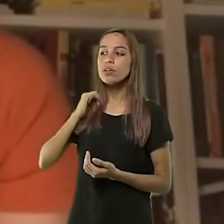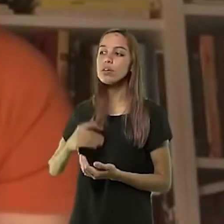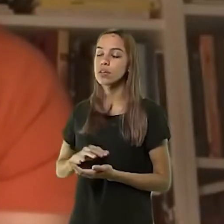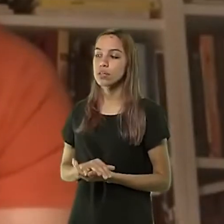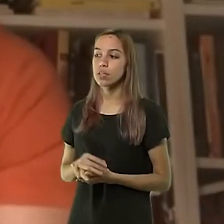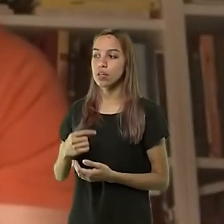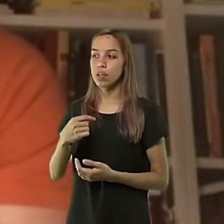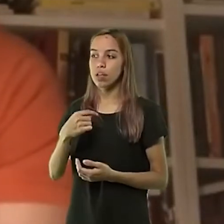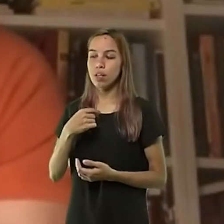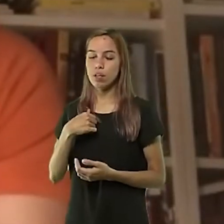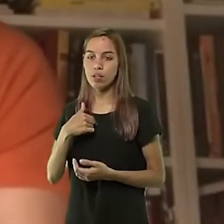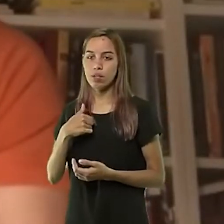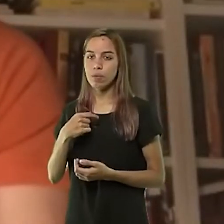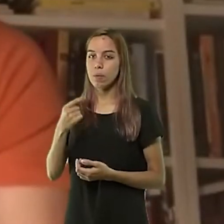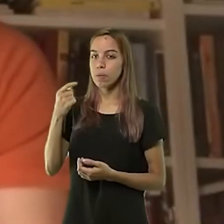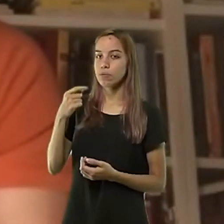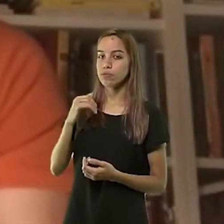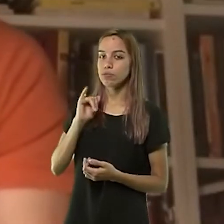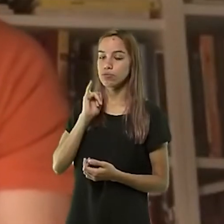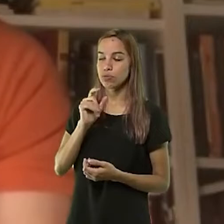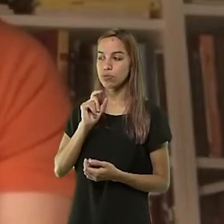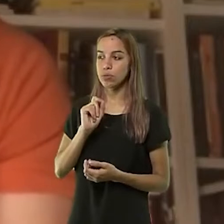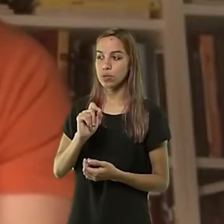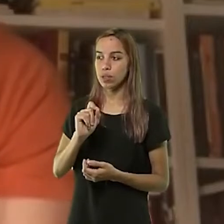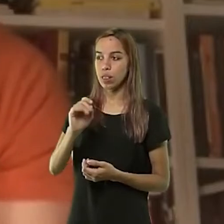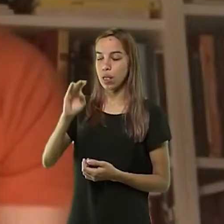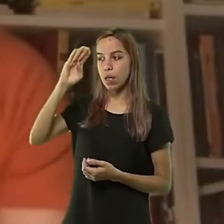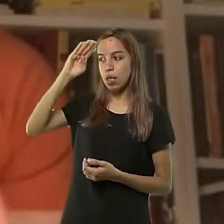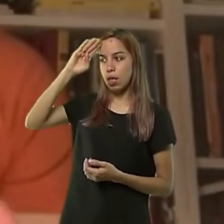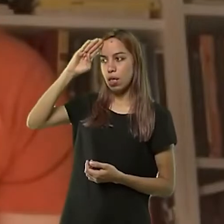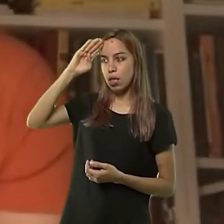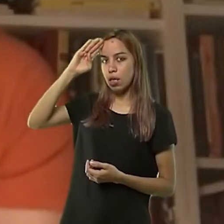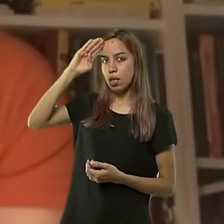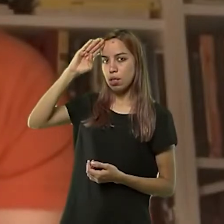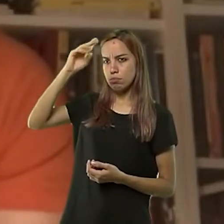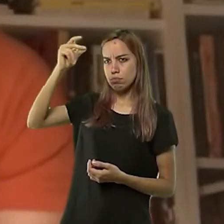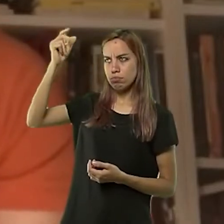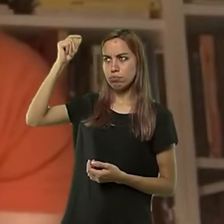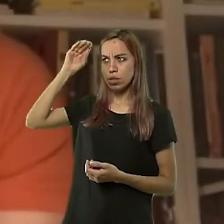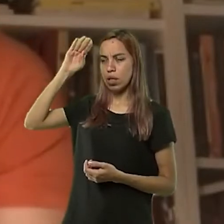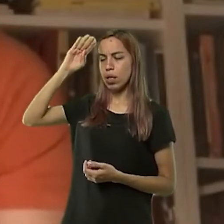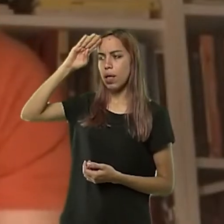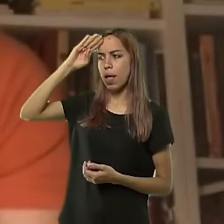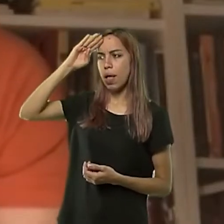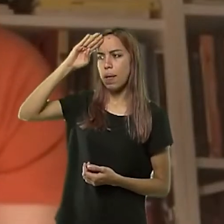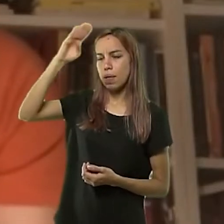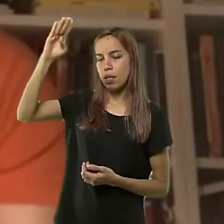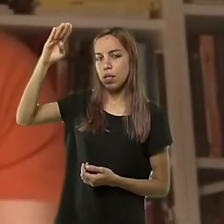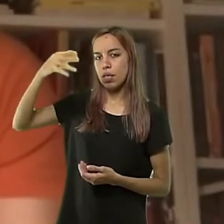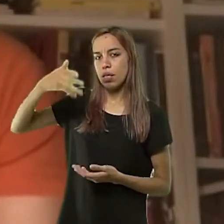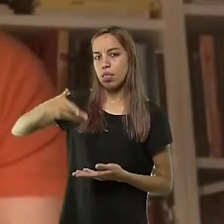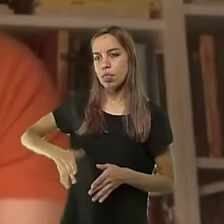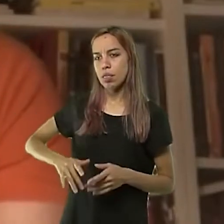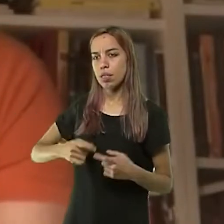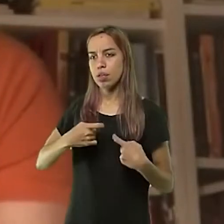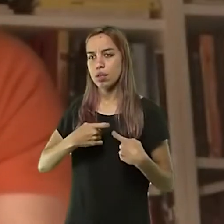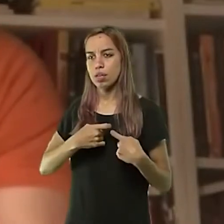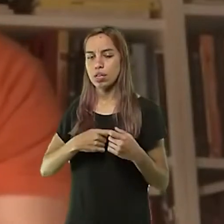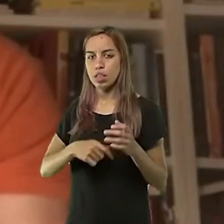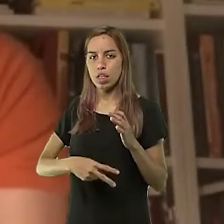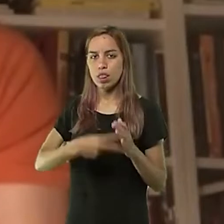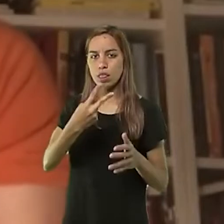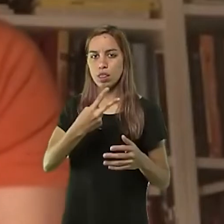A personagem principal nasce uns anos antes da Segunda Guerra Mundial, ele tem cerca de 12 anos no início dos